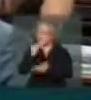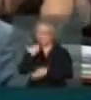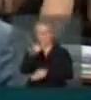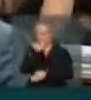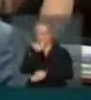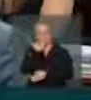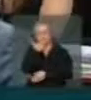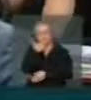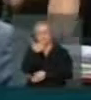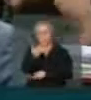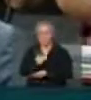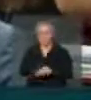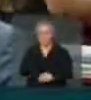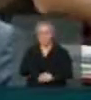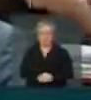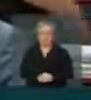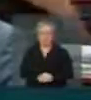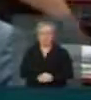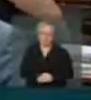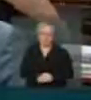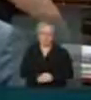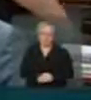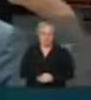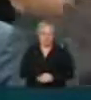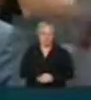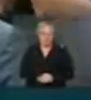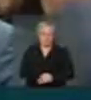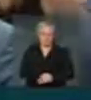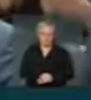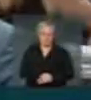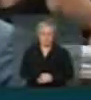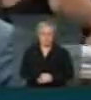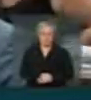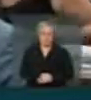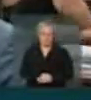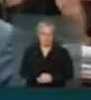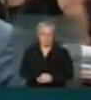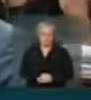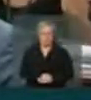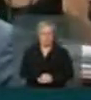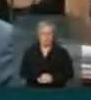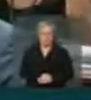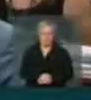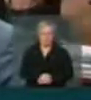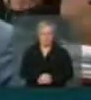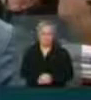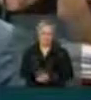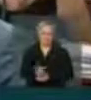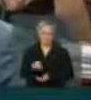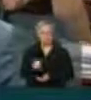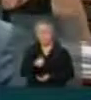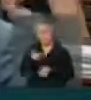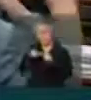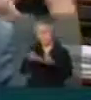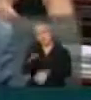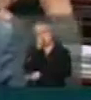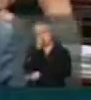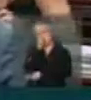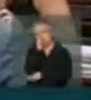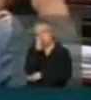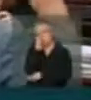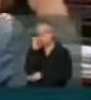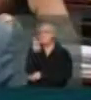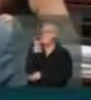um e depois uma nova rodada, tudo bem, então vai chegar para cá. Então nós vamos ficar ouvindo, cada um falar,